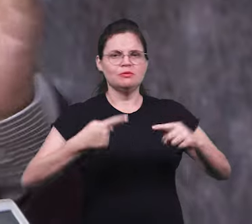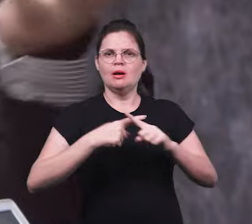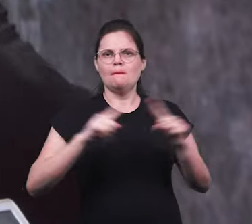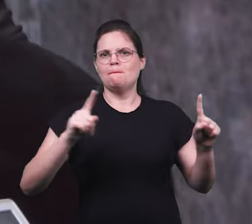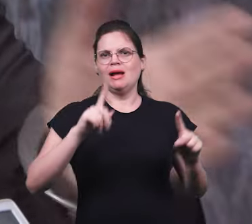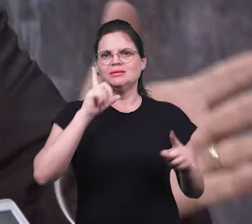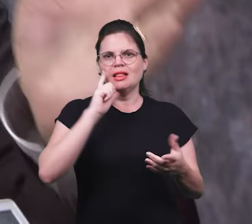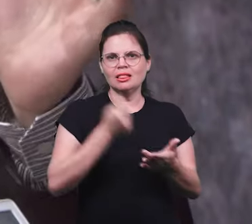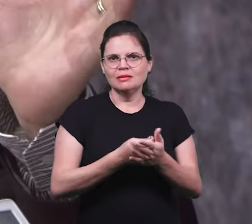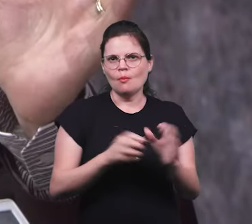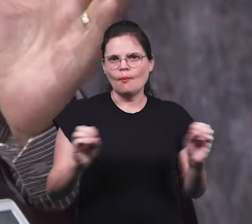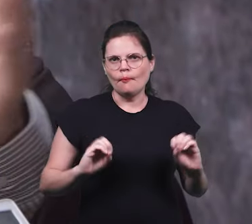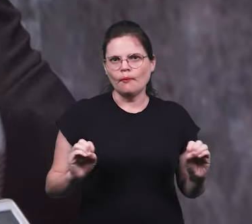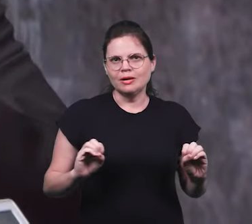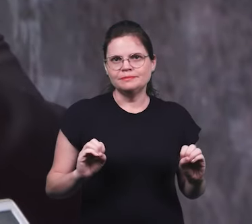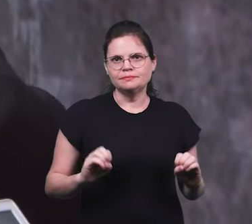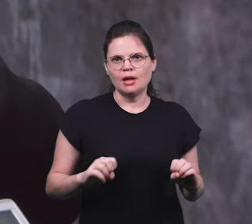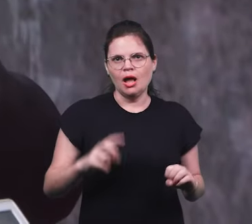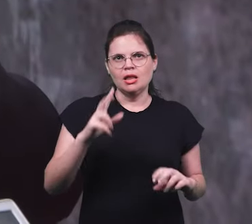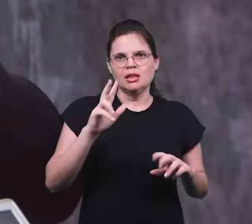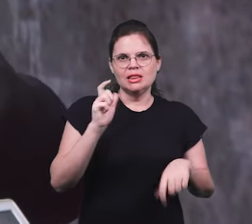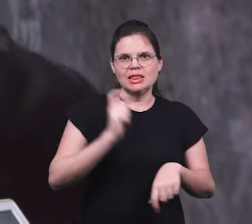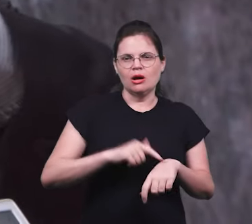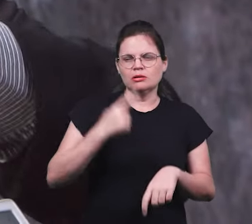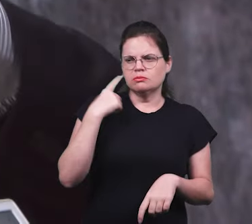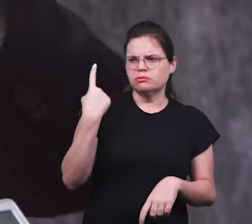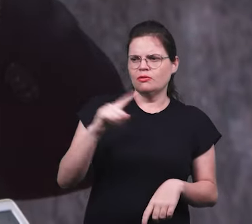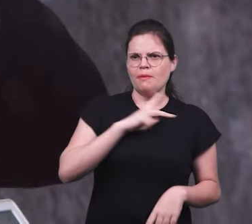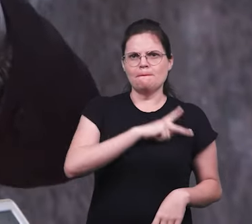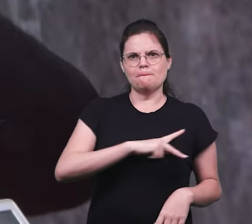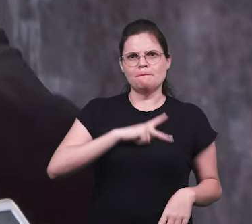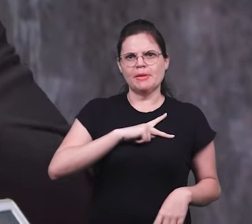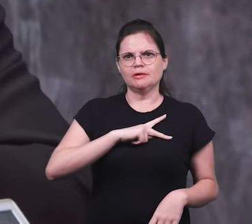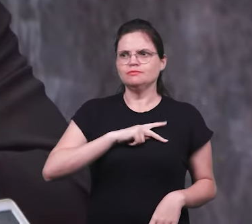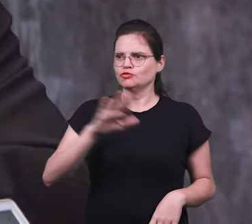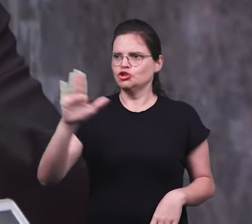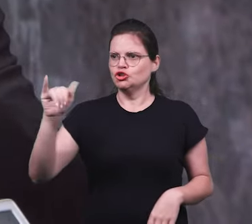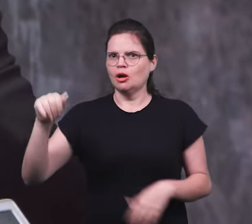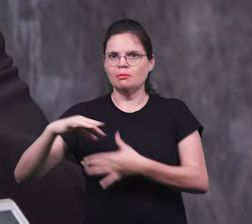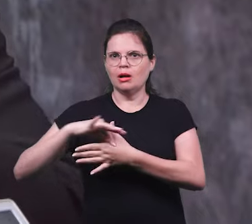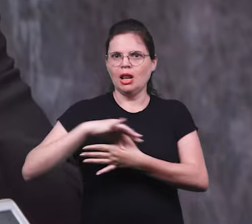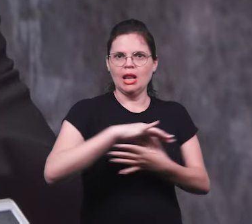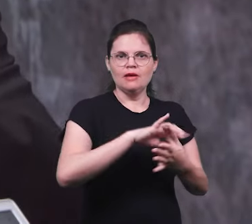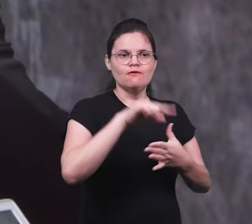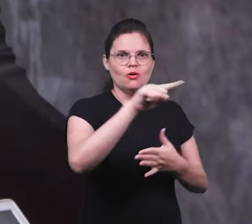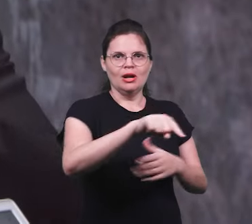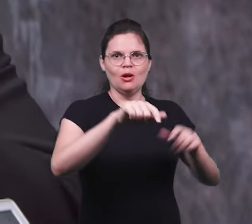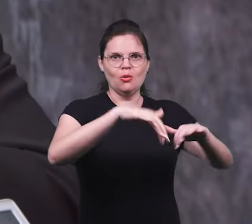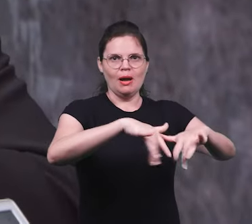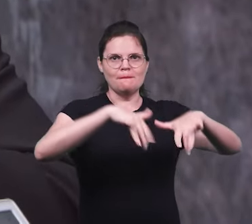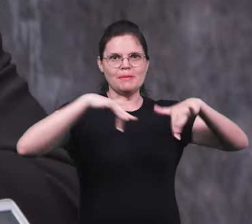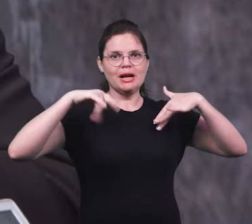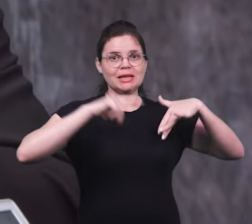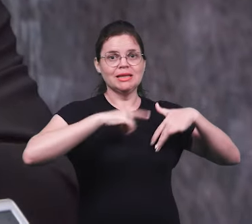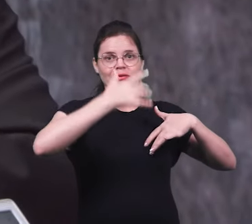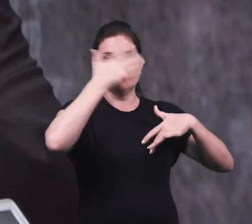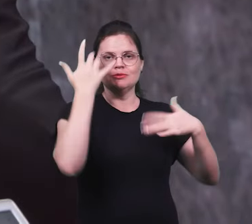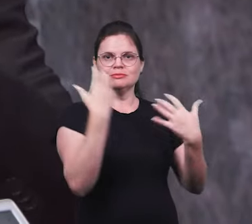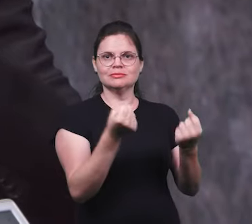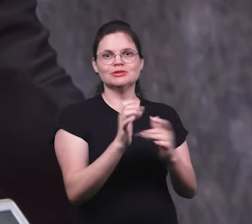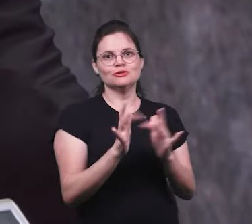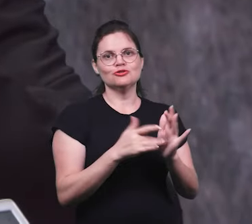nenhuma, mas gostavam de ouvir novidade. E quando viram Paulo, pegaram Paulo e levou para lá, e Paulo pregou o evangelho e houve conversões.